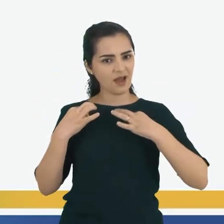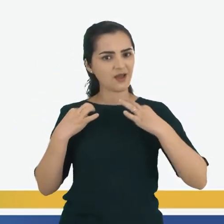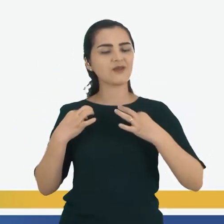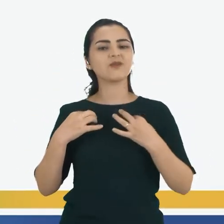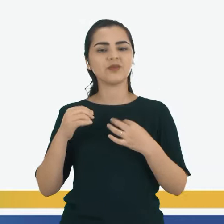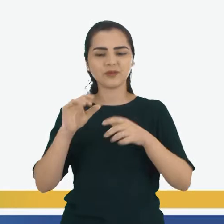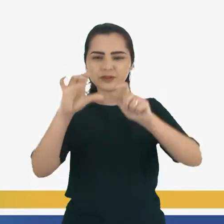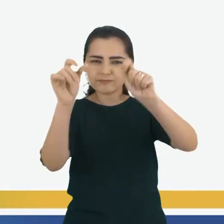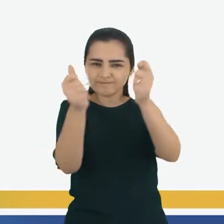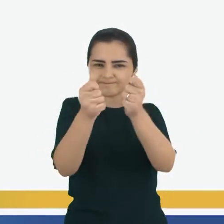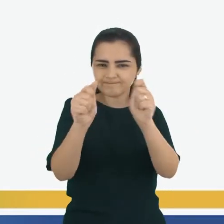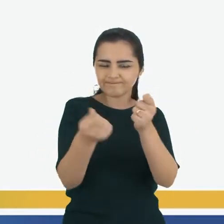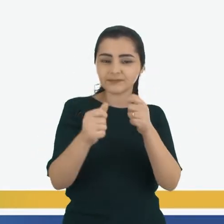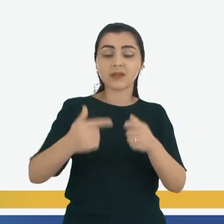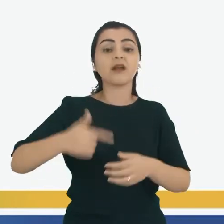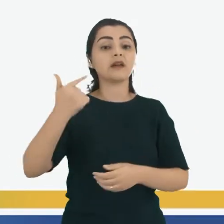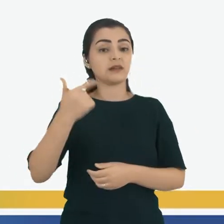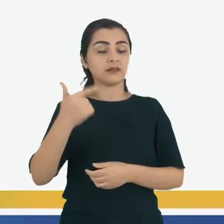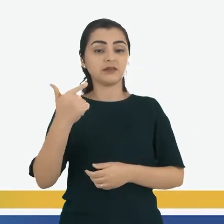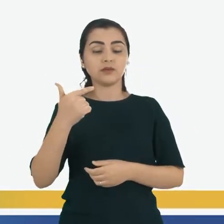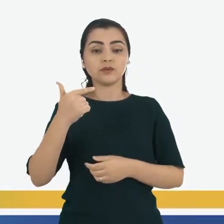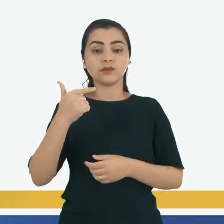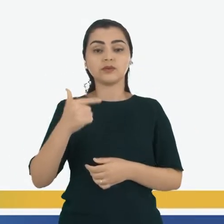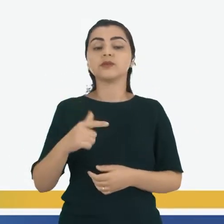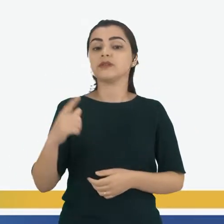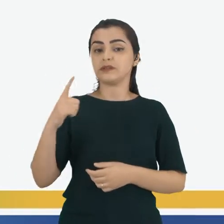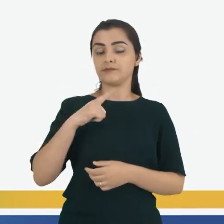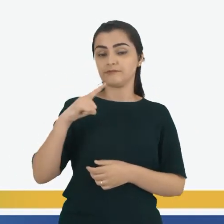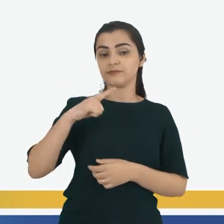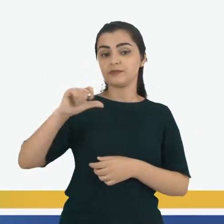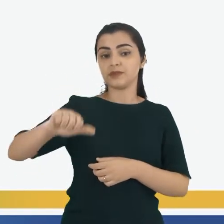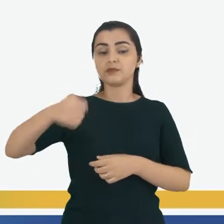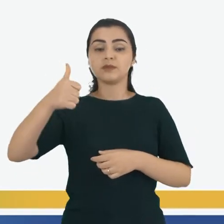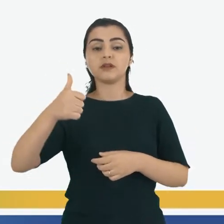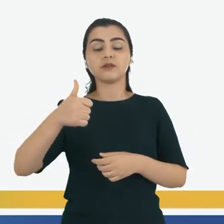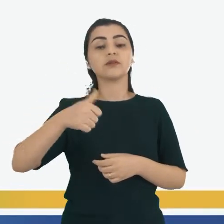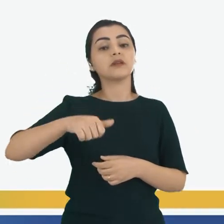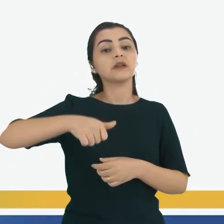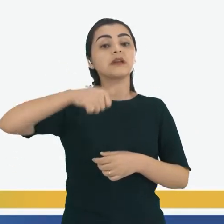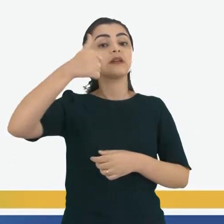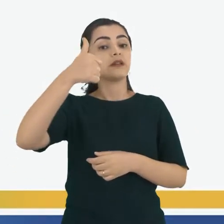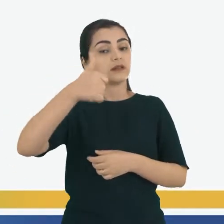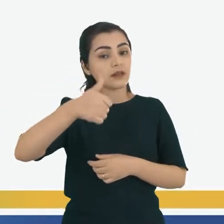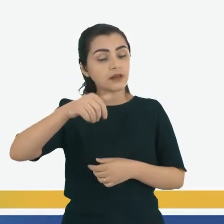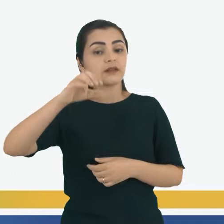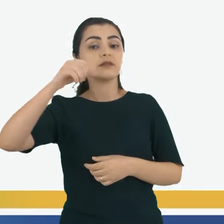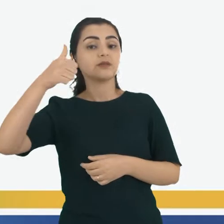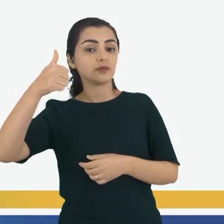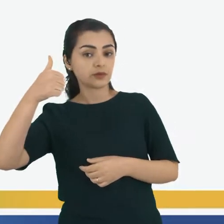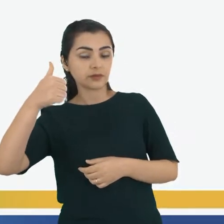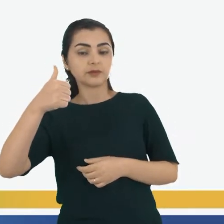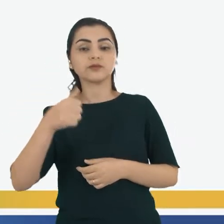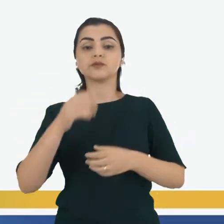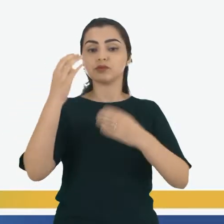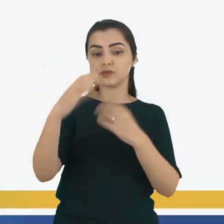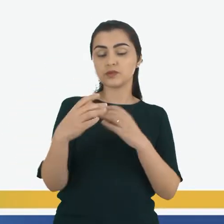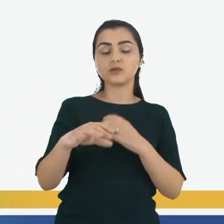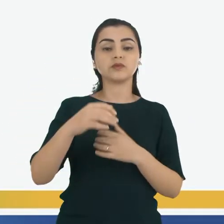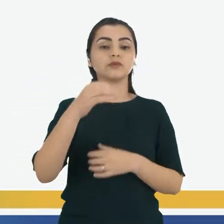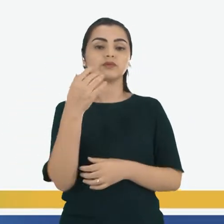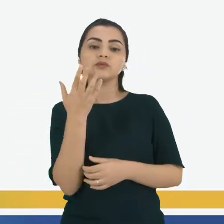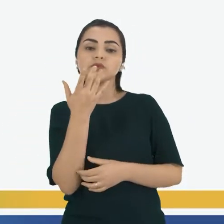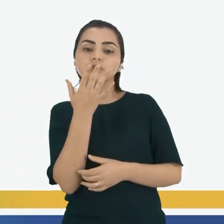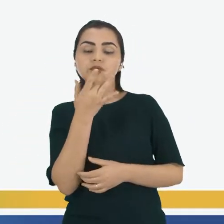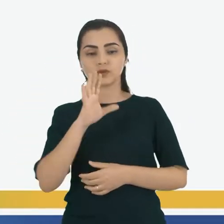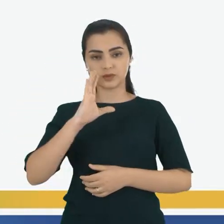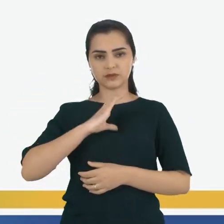A segunda, gente, ganhou o primeiro lugar no 11º concurso de artes plásticas, As Cores da Cidade. E